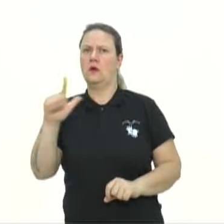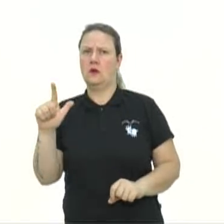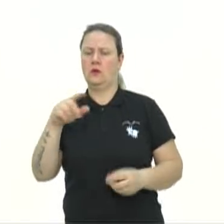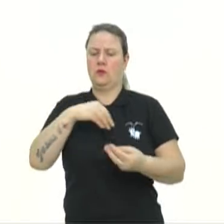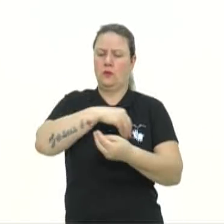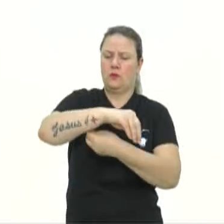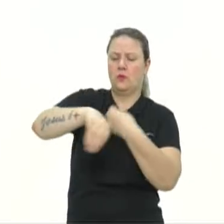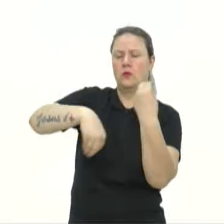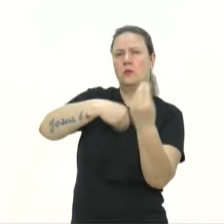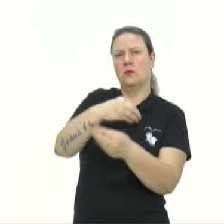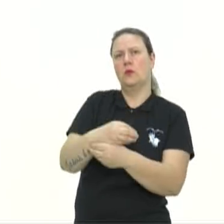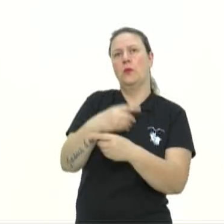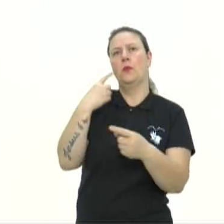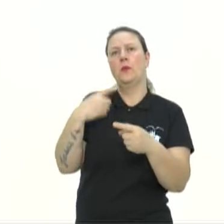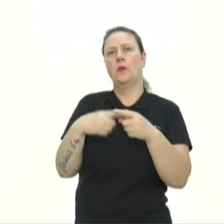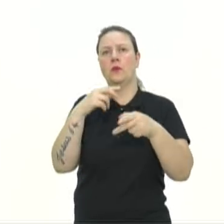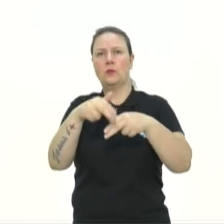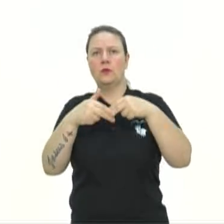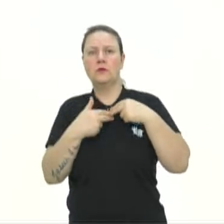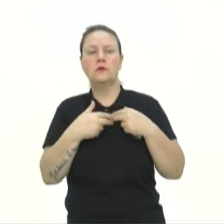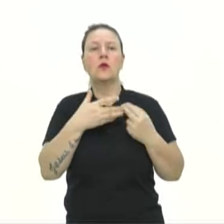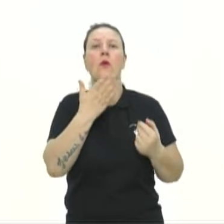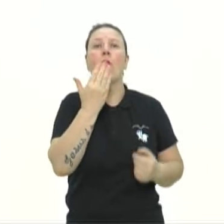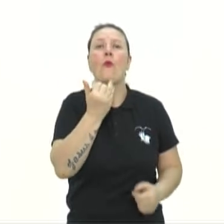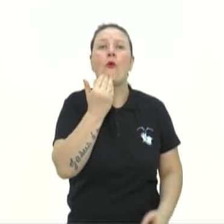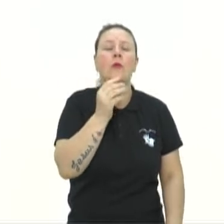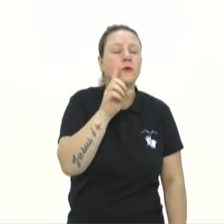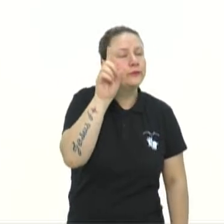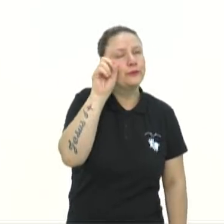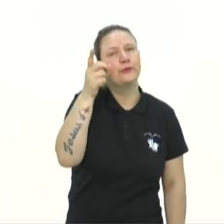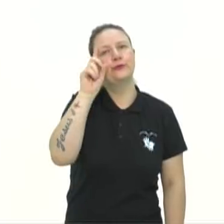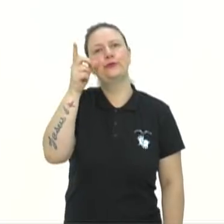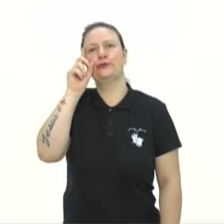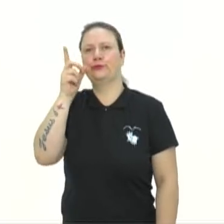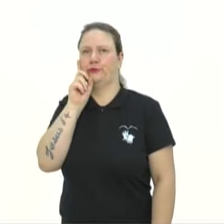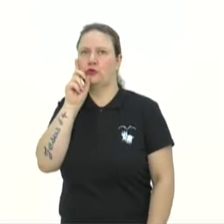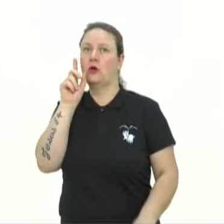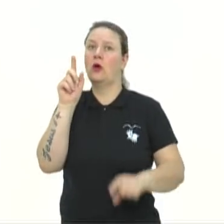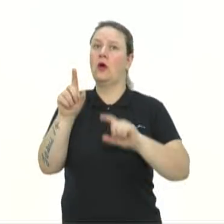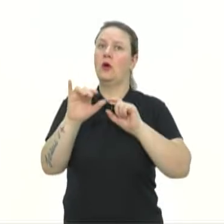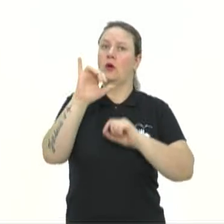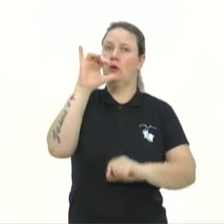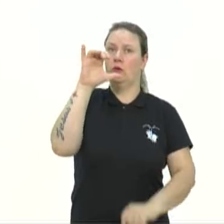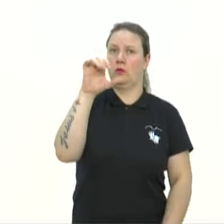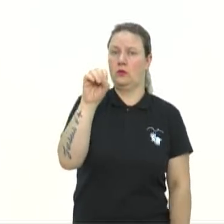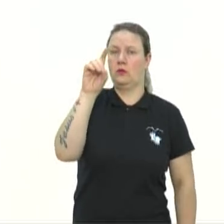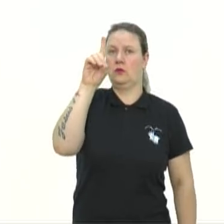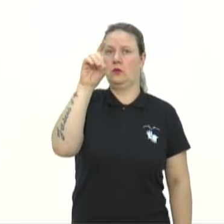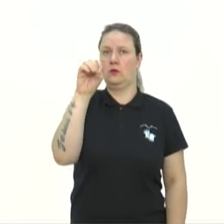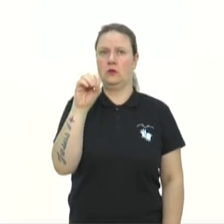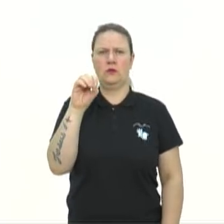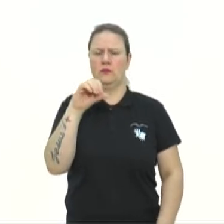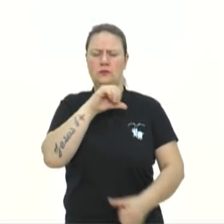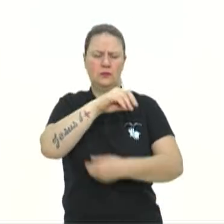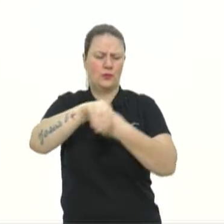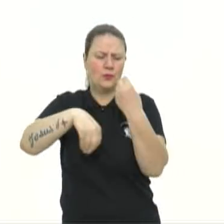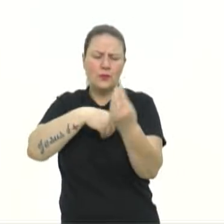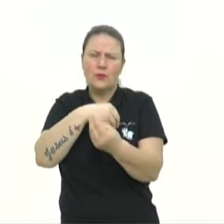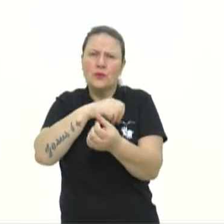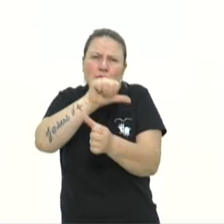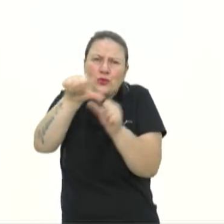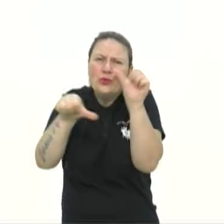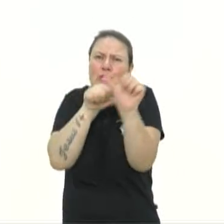ser consumido em pequenas quantidades diárias. Além disso, o iodo não afeta a sua aparência nem